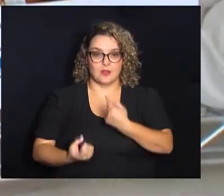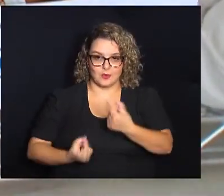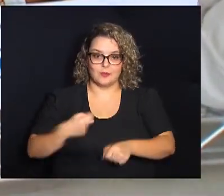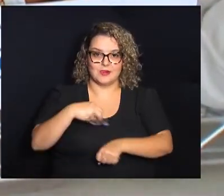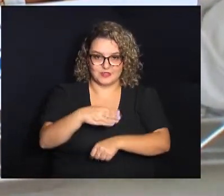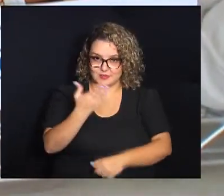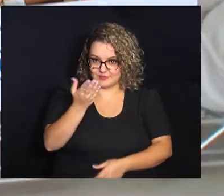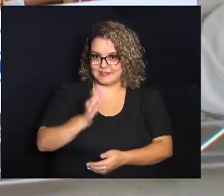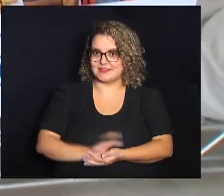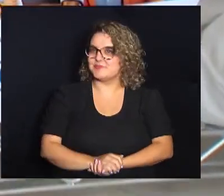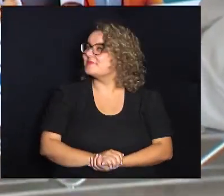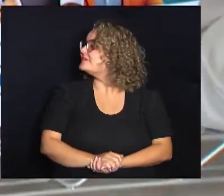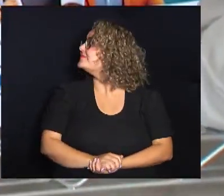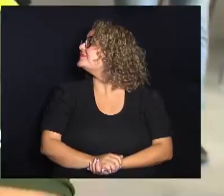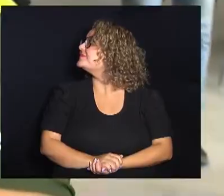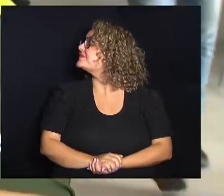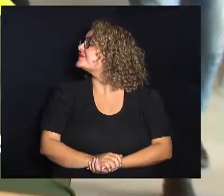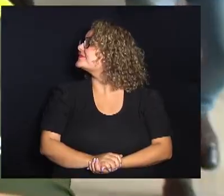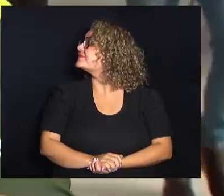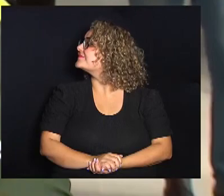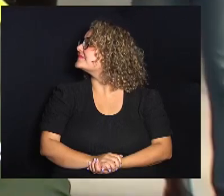você.